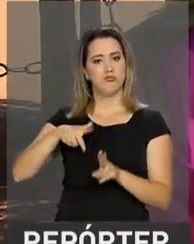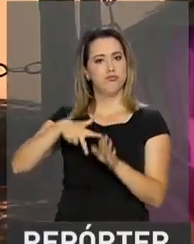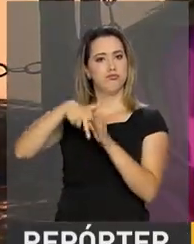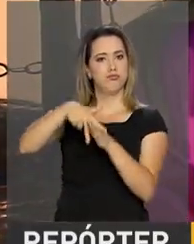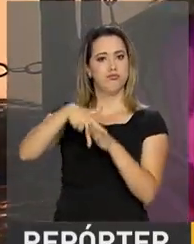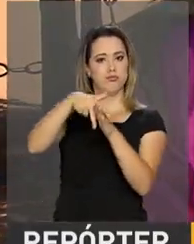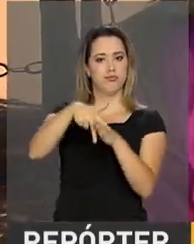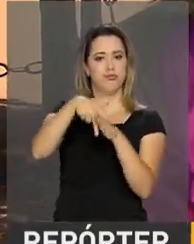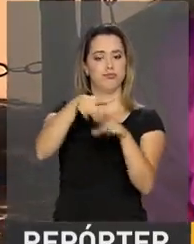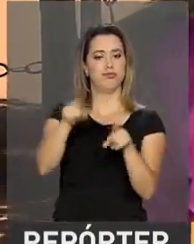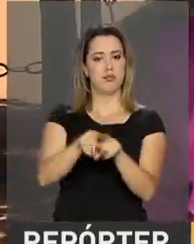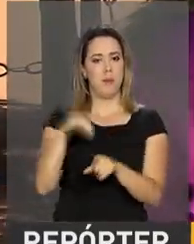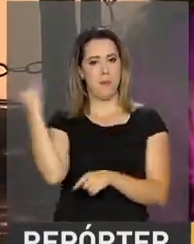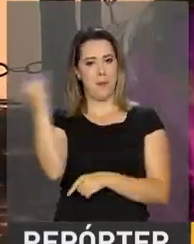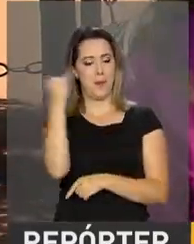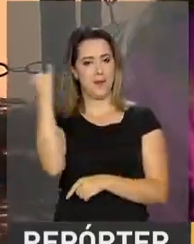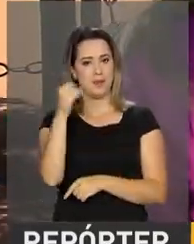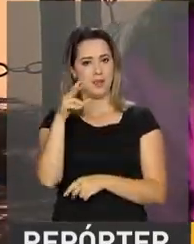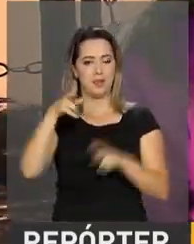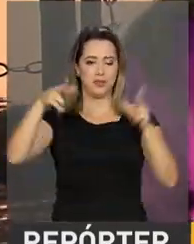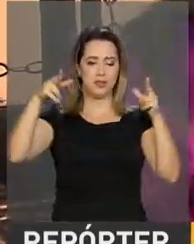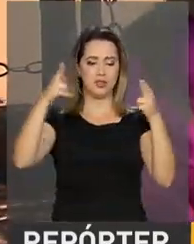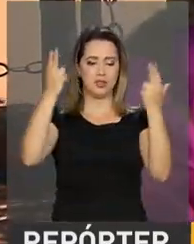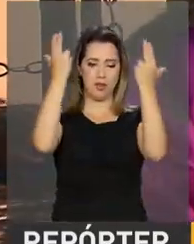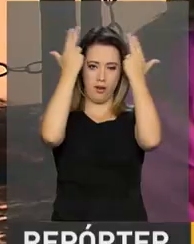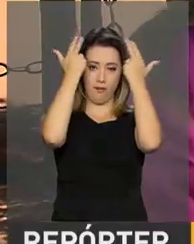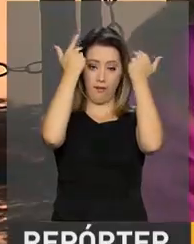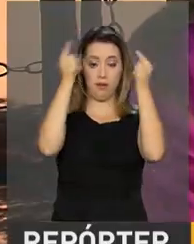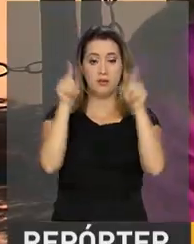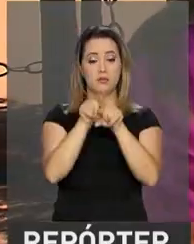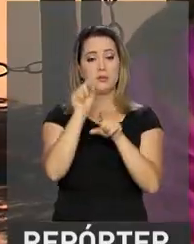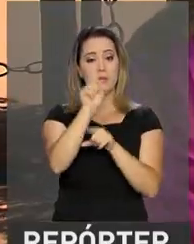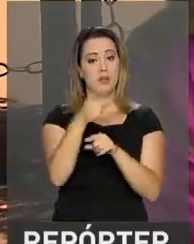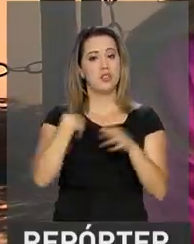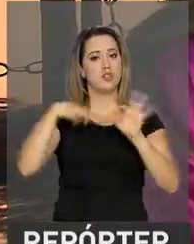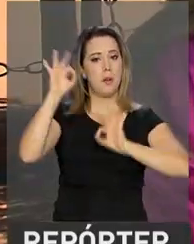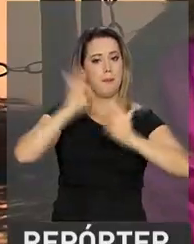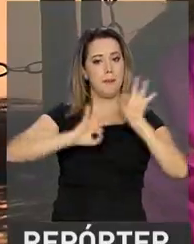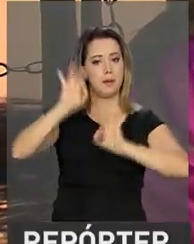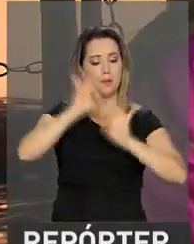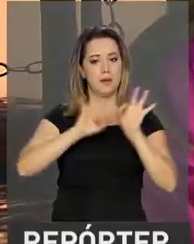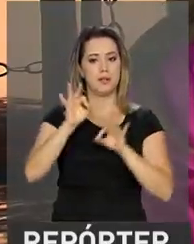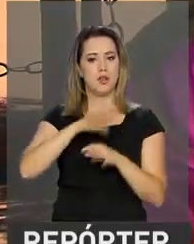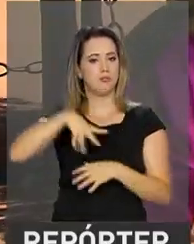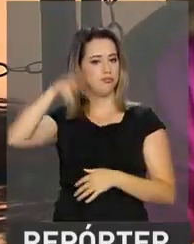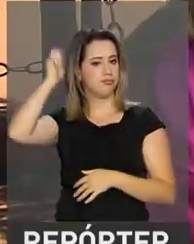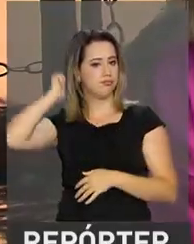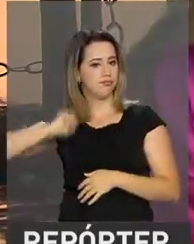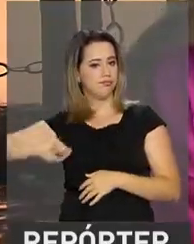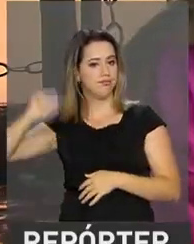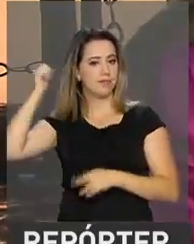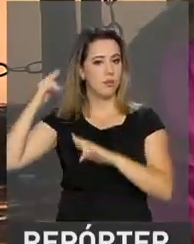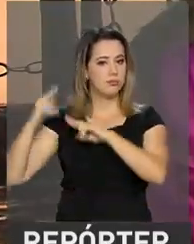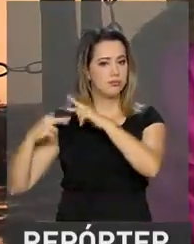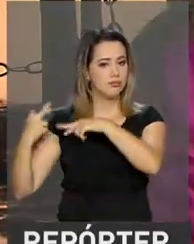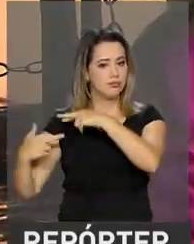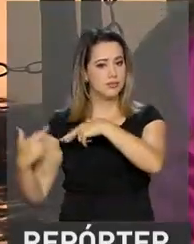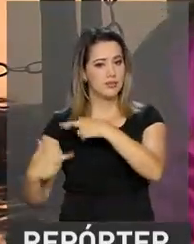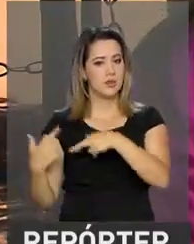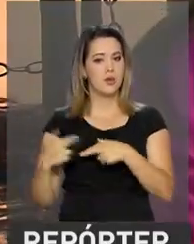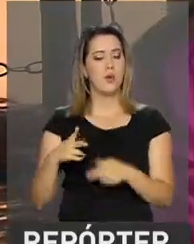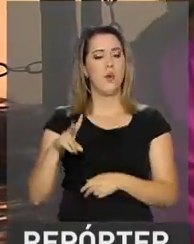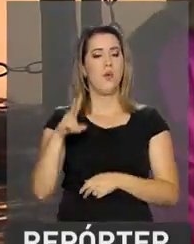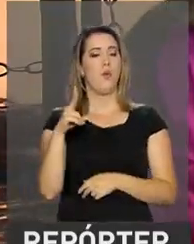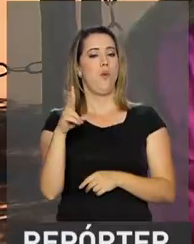da bateria Cayena, e já está aqui sendo preparado para o desfile. Sua crina está sendo trançada com verde